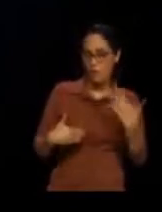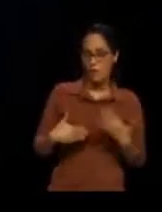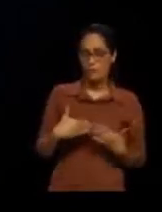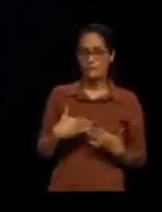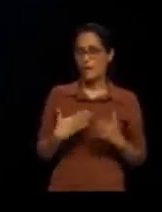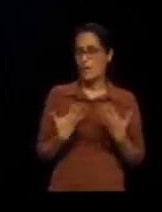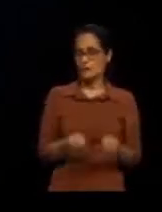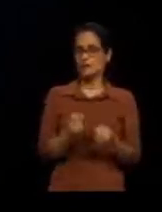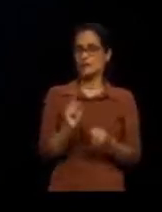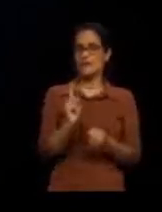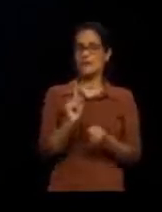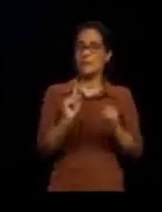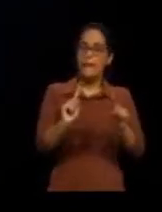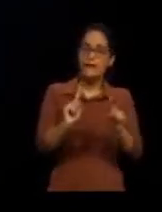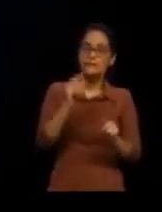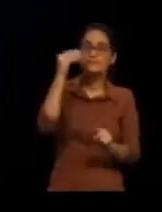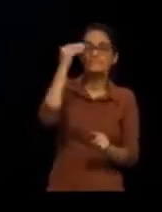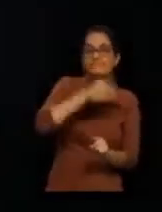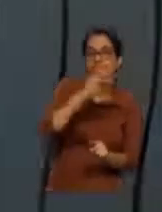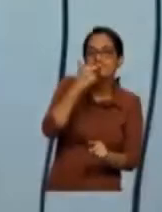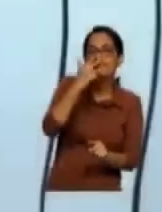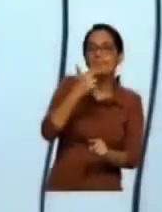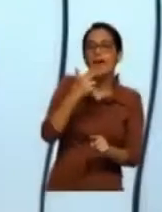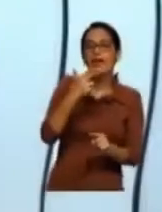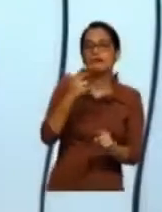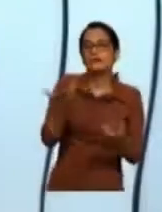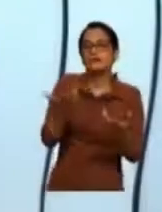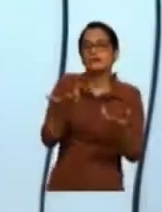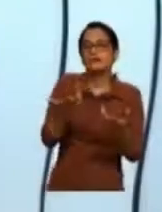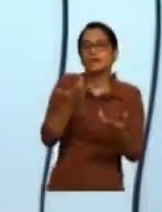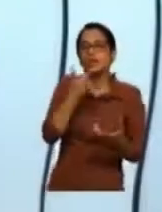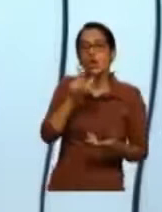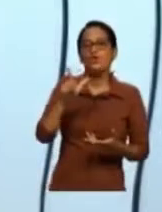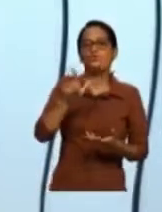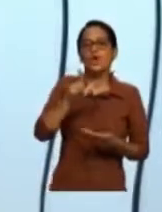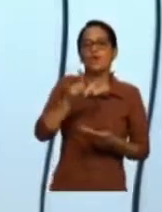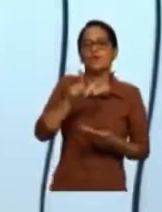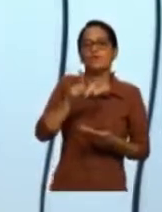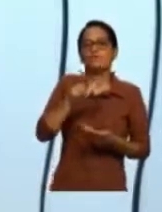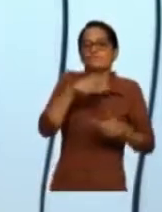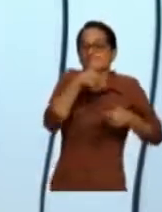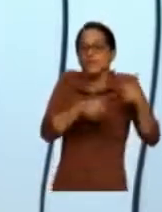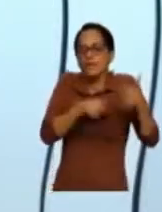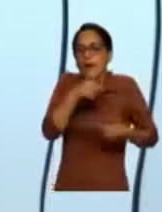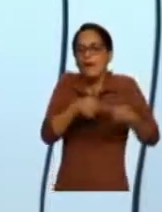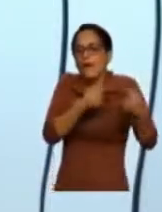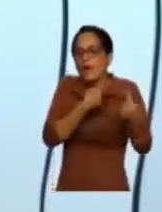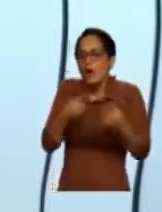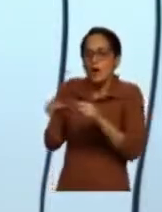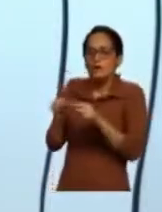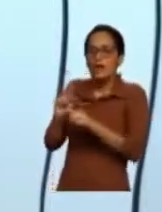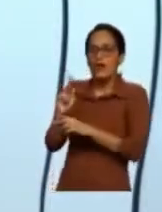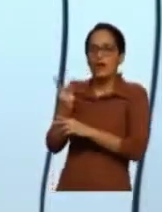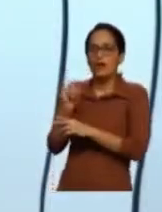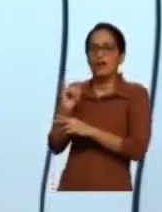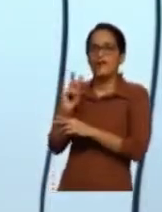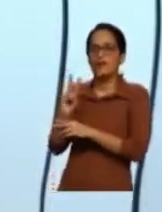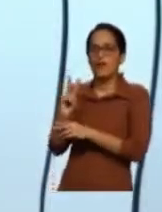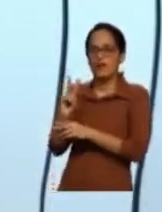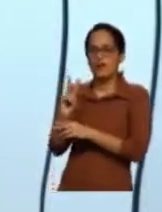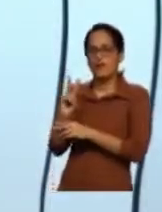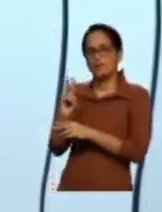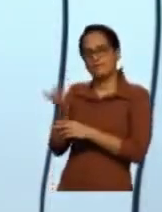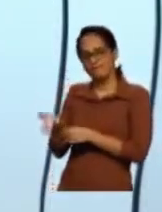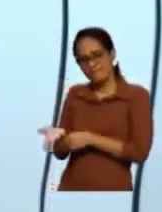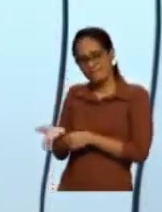ficar lesados, praticamente. Eles não vão ter como combater esse vírus. Daí, então, a quantidade